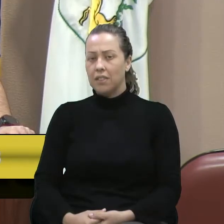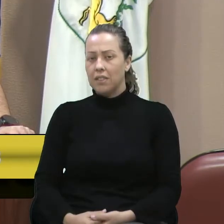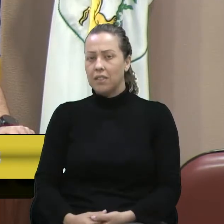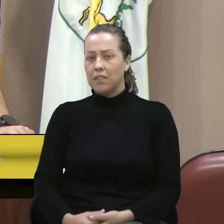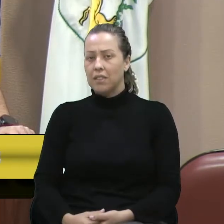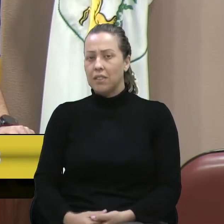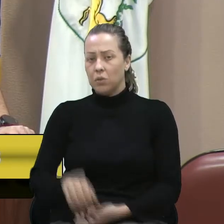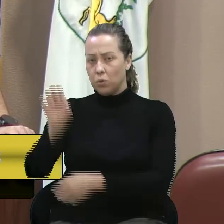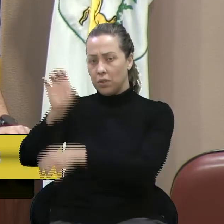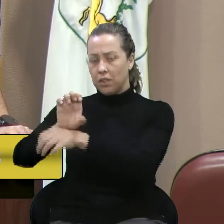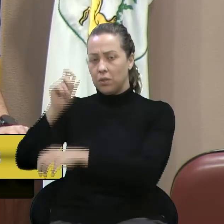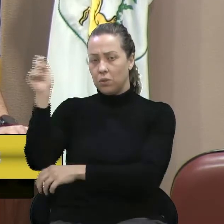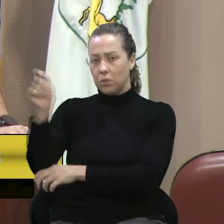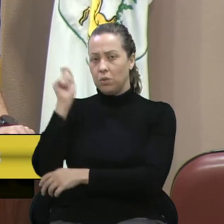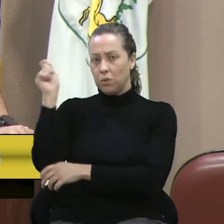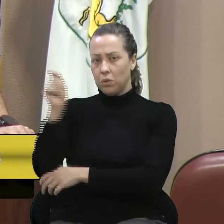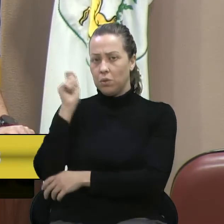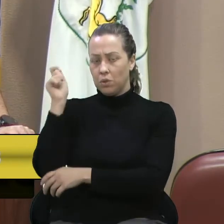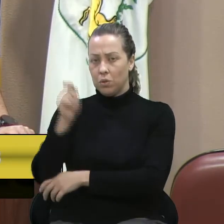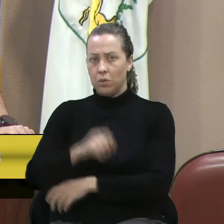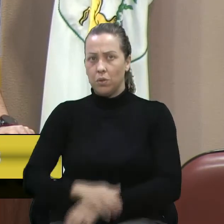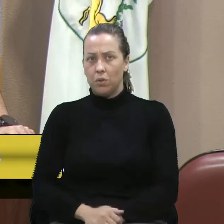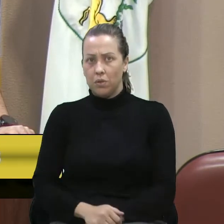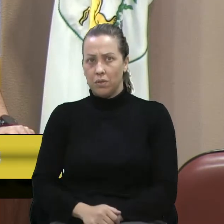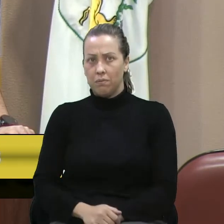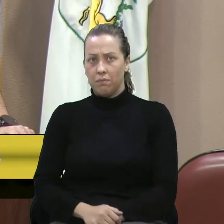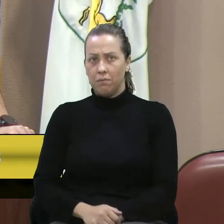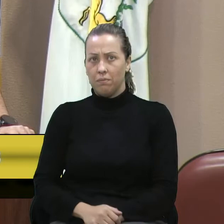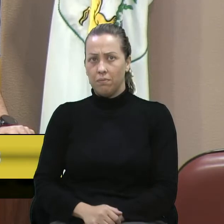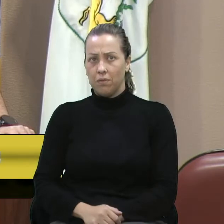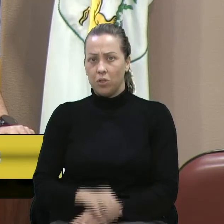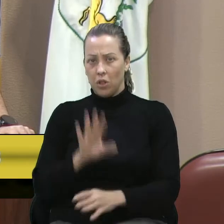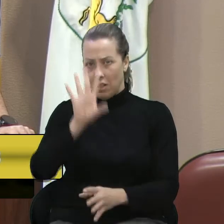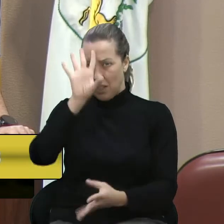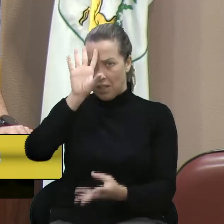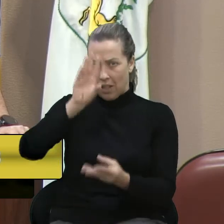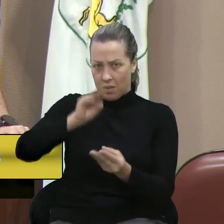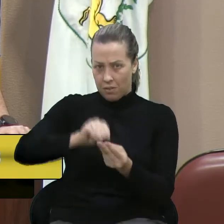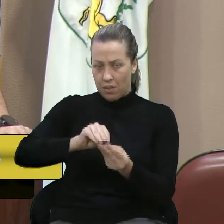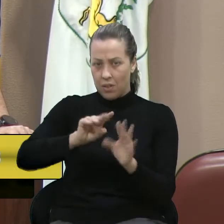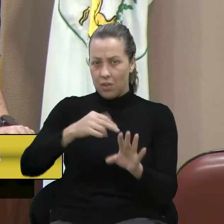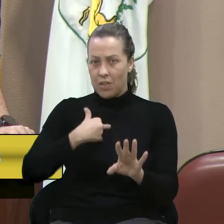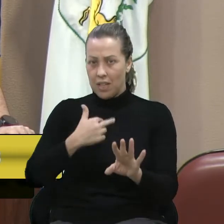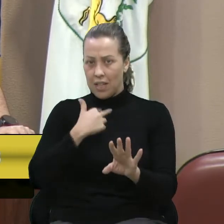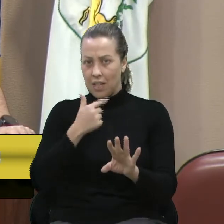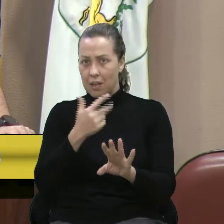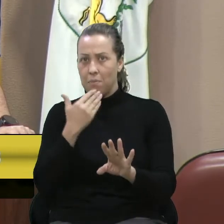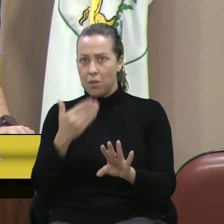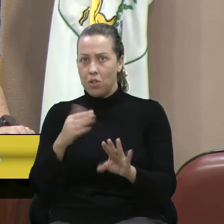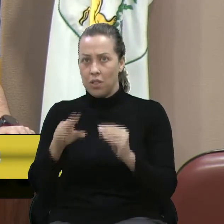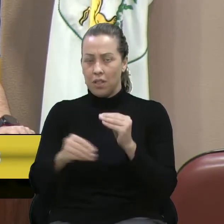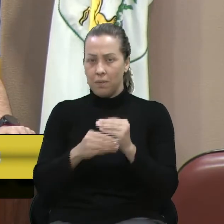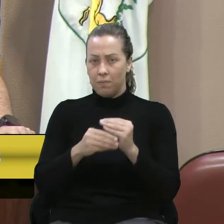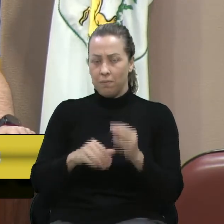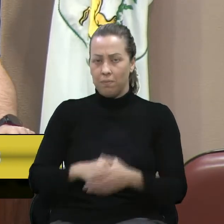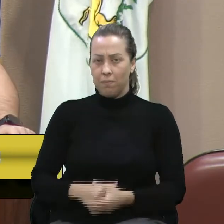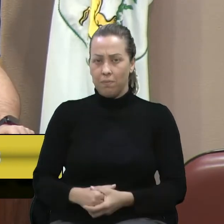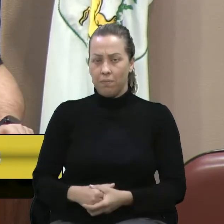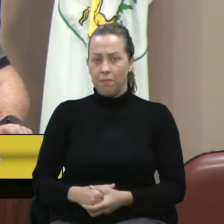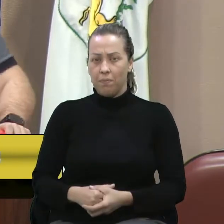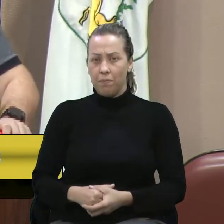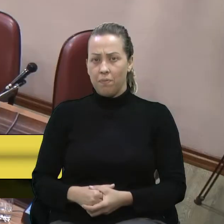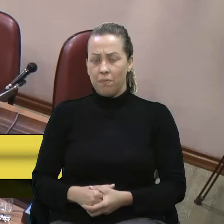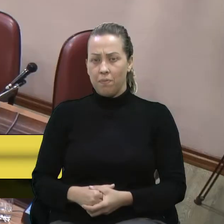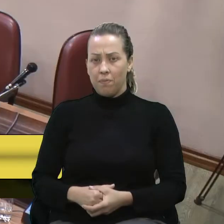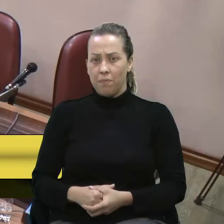do Estado do Rio Grande do Sul. O senhor me permite, vereador, concluir em declaração de líder? Eu sei que tem vereadores que querem pedir a parte. Em declaração de líder, bancada